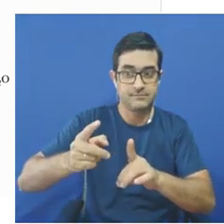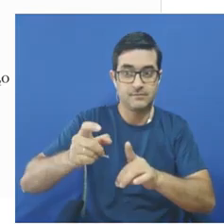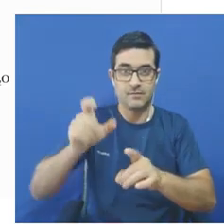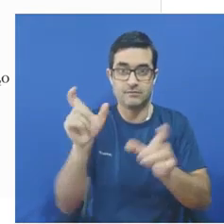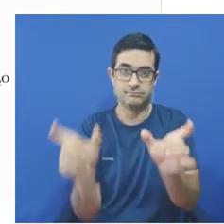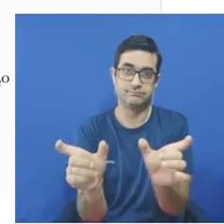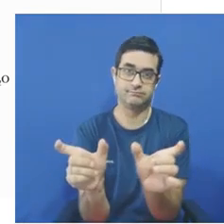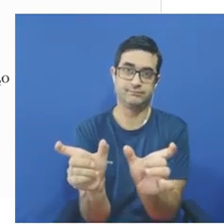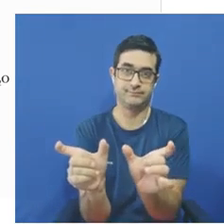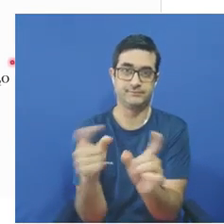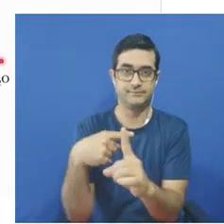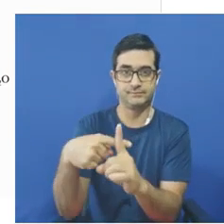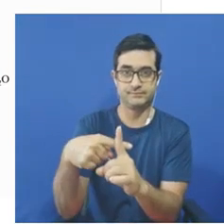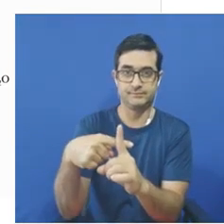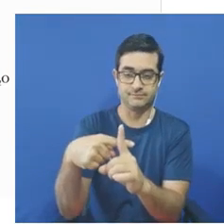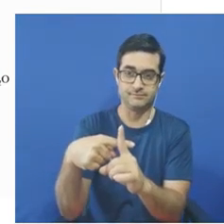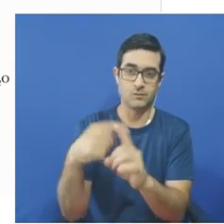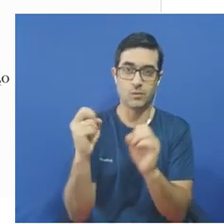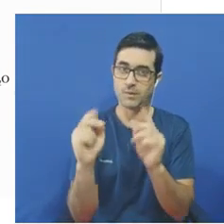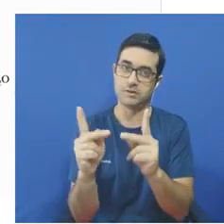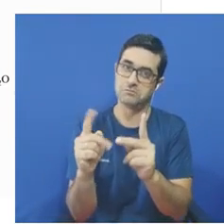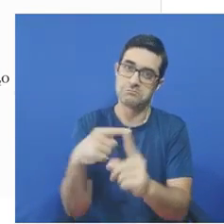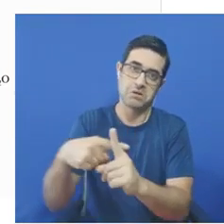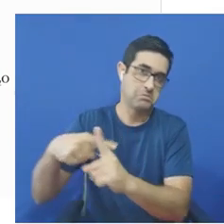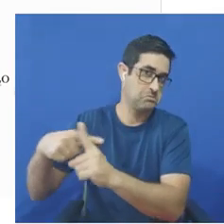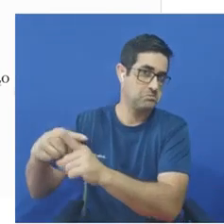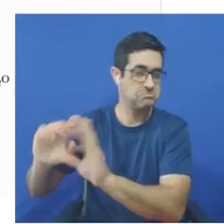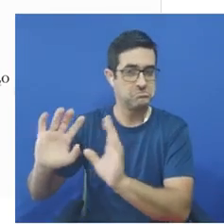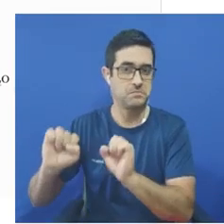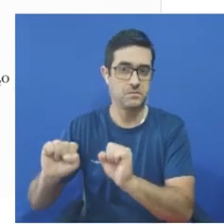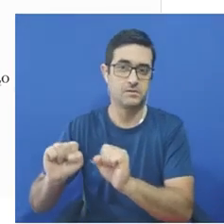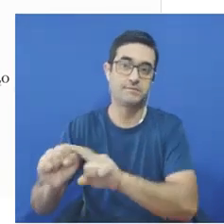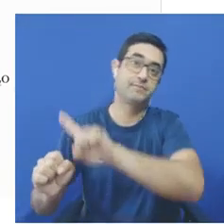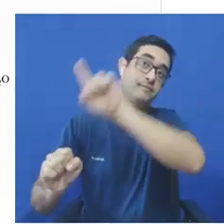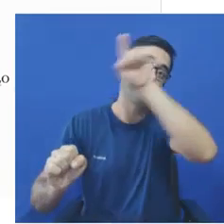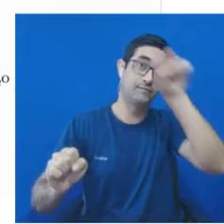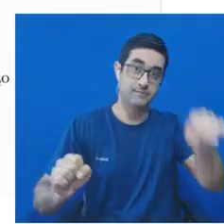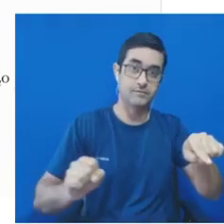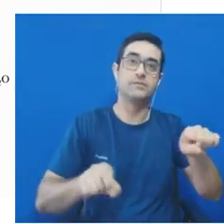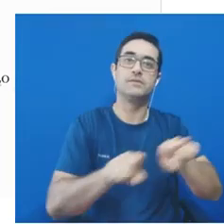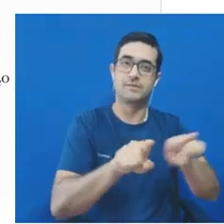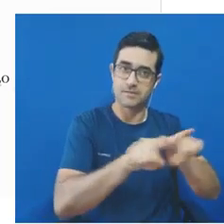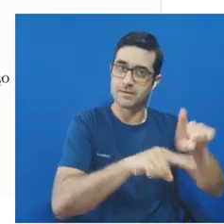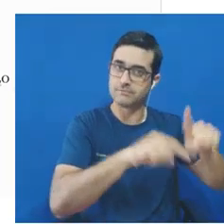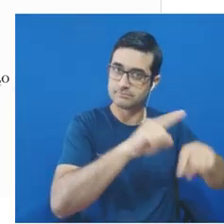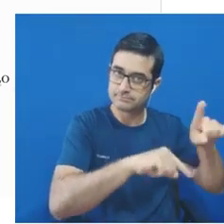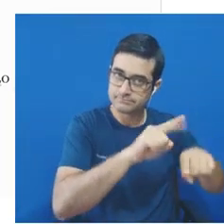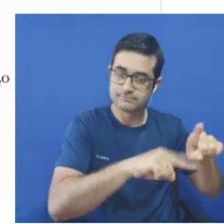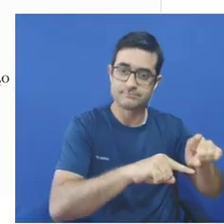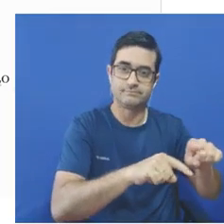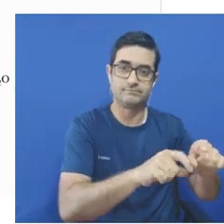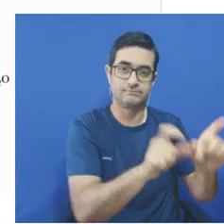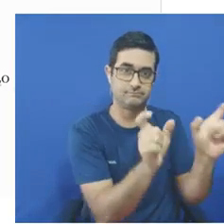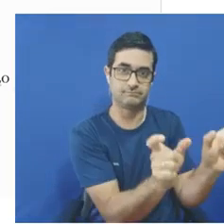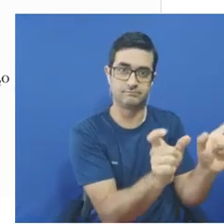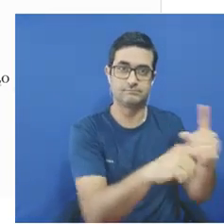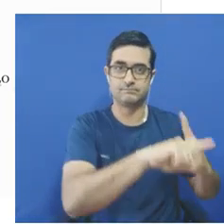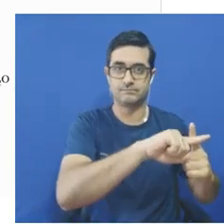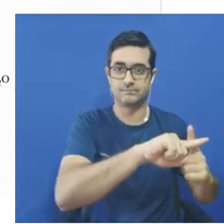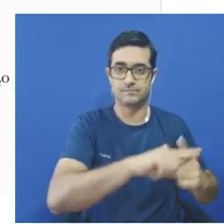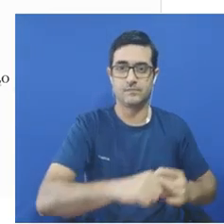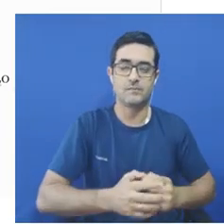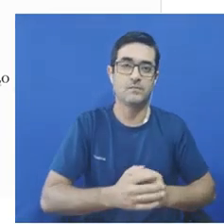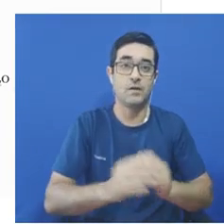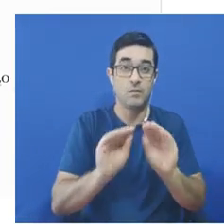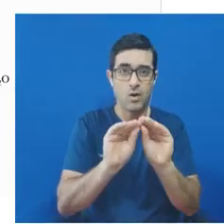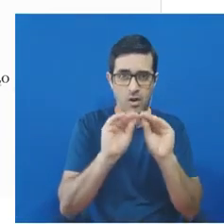outro e assim por diante. A mesma coisa para o lado dos produtos. Além disso, essa substância que está